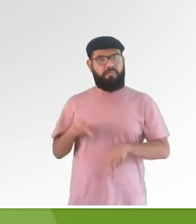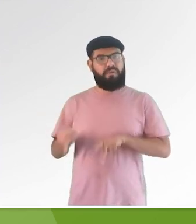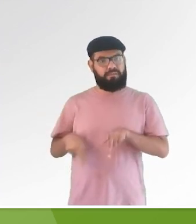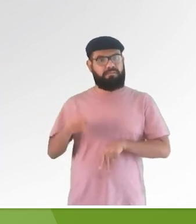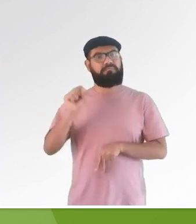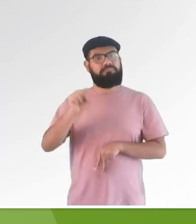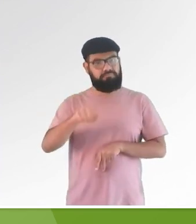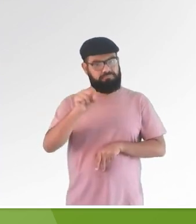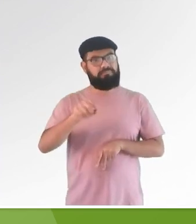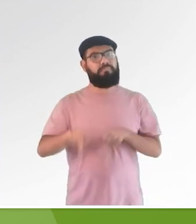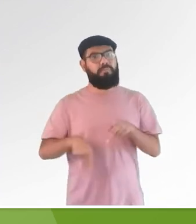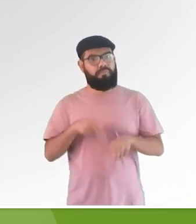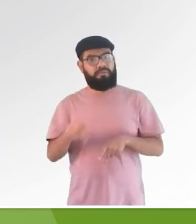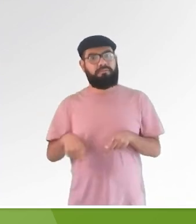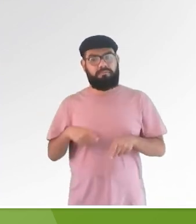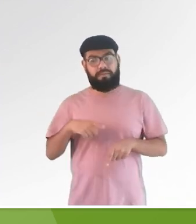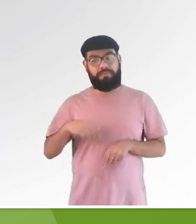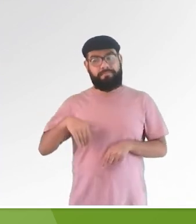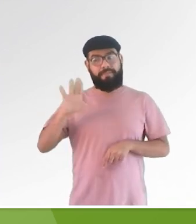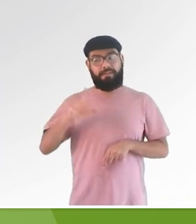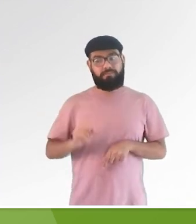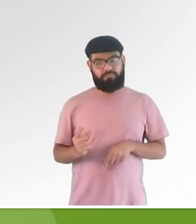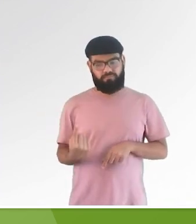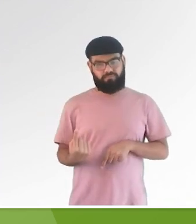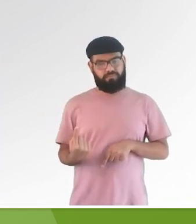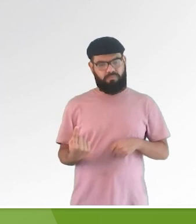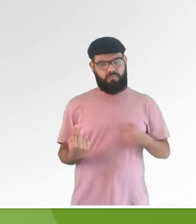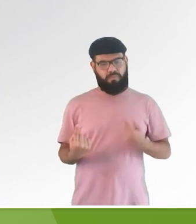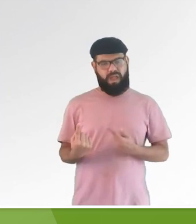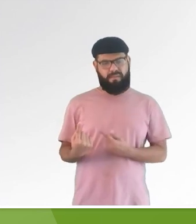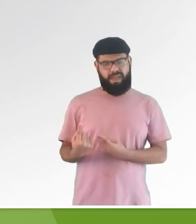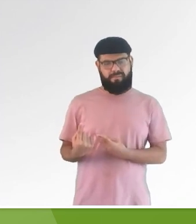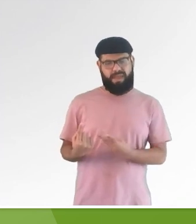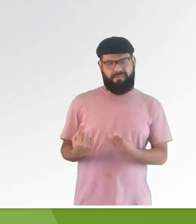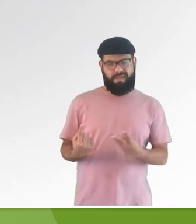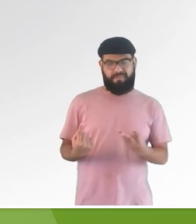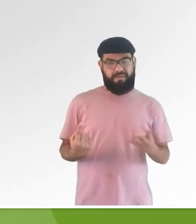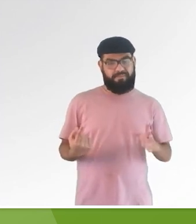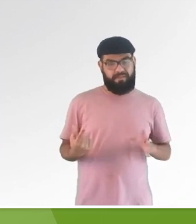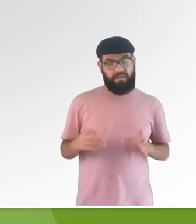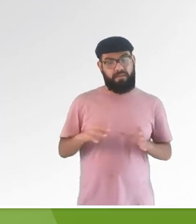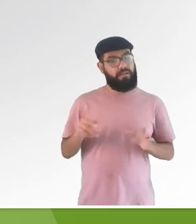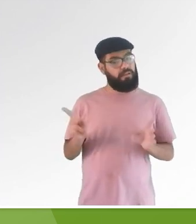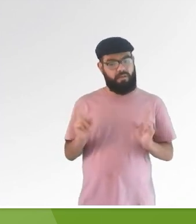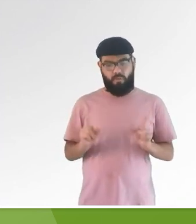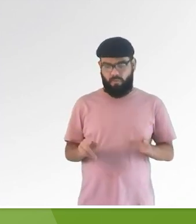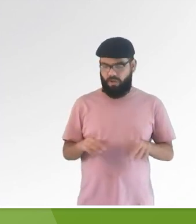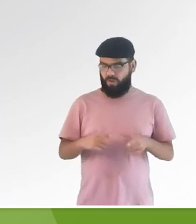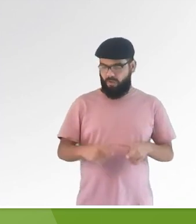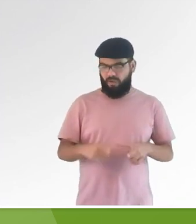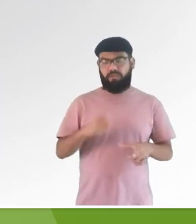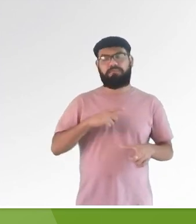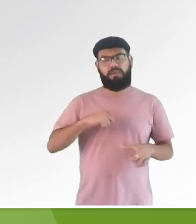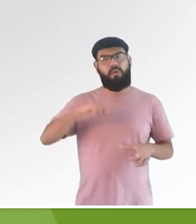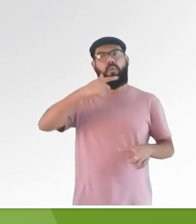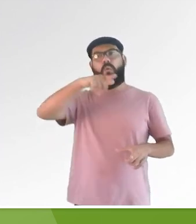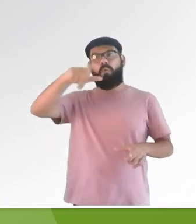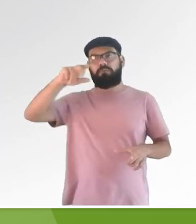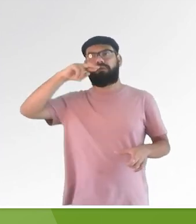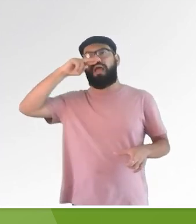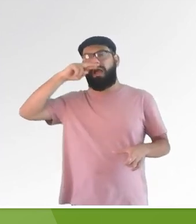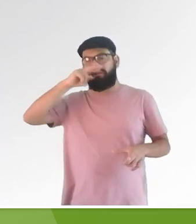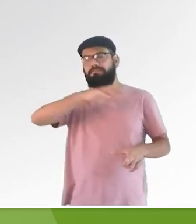de um indivíduo coexistindo ali no mesmo local. Provavelmente devem ter outros ratos. Se a gente abrir